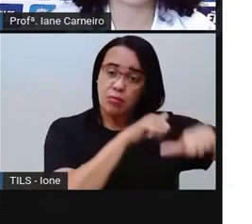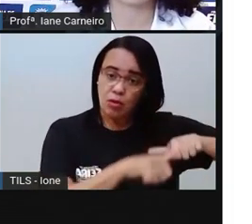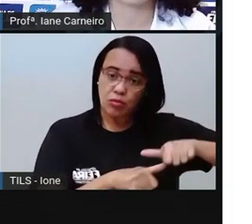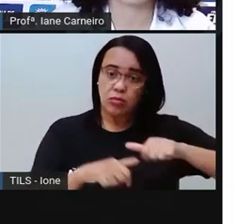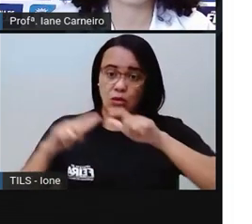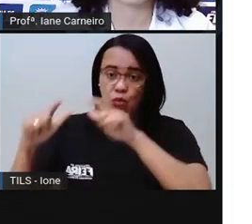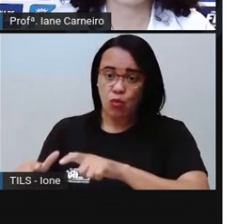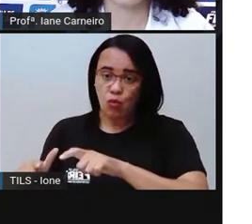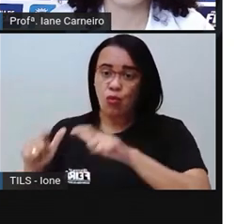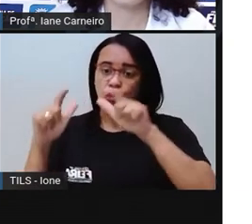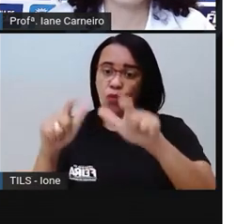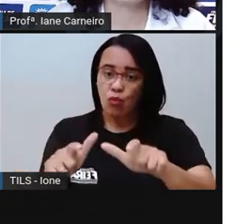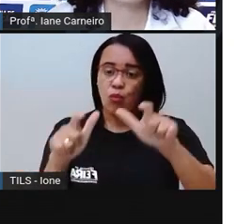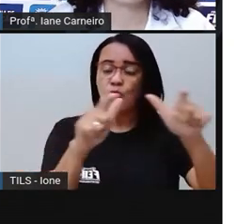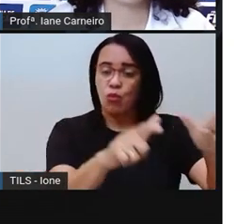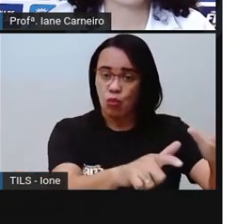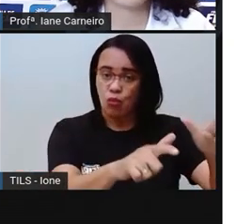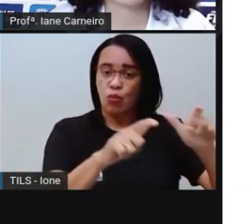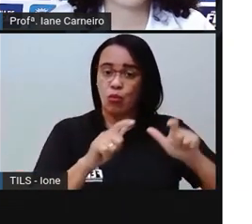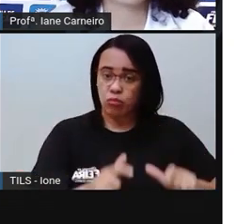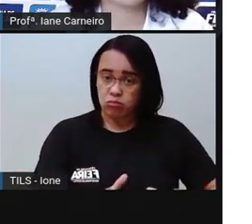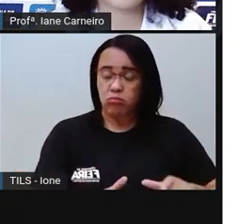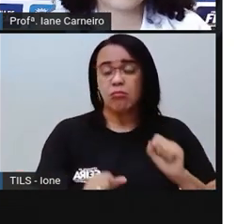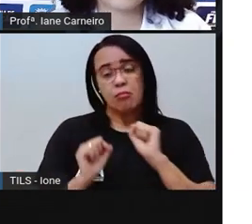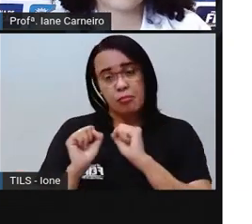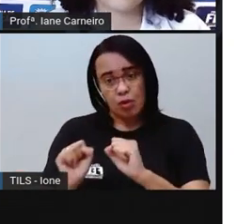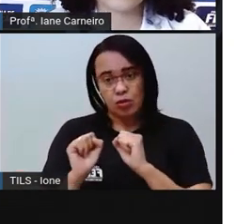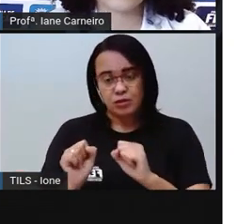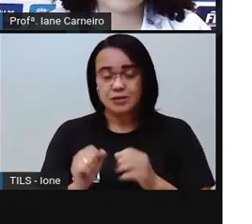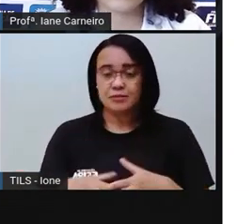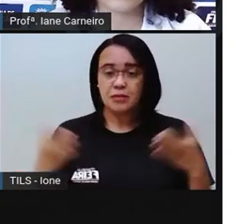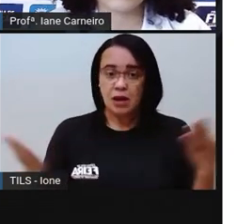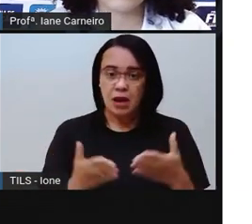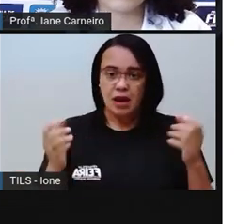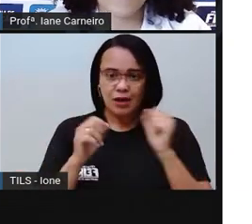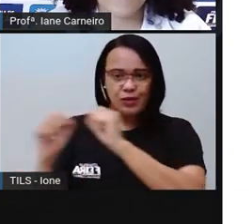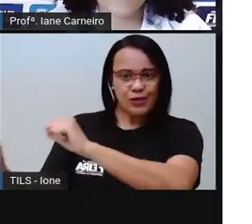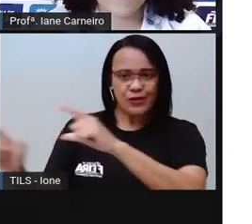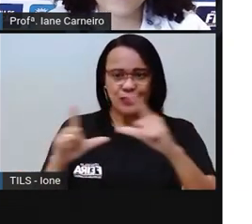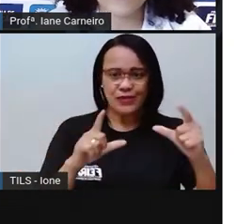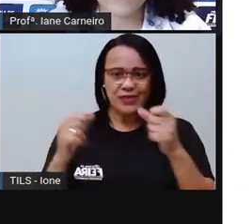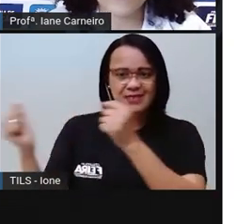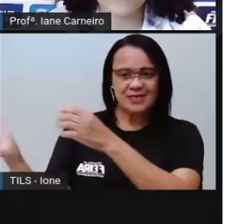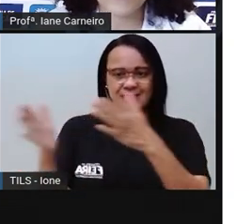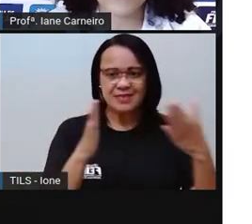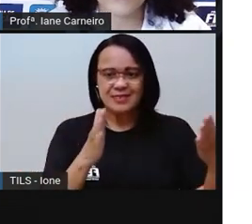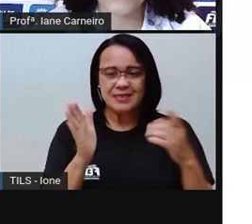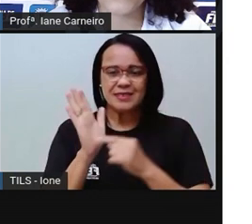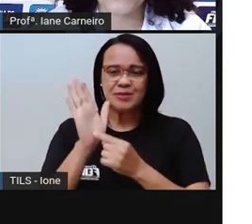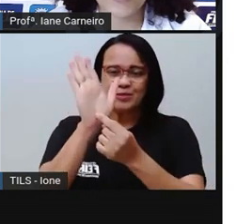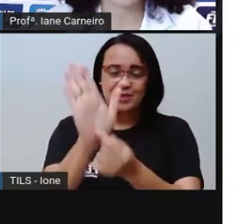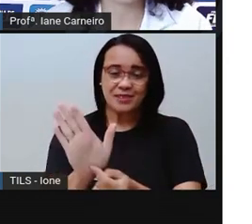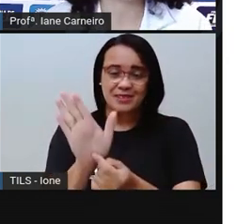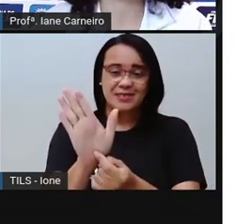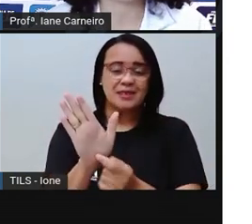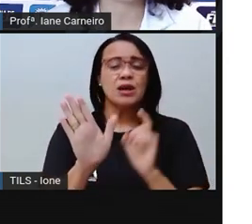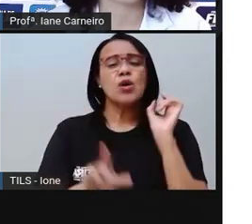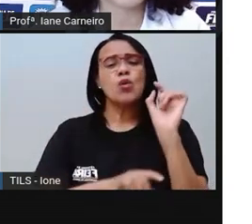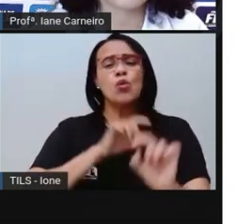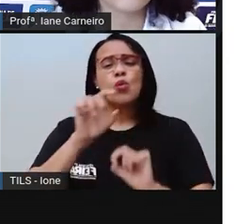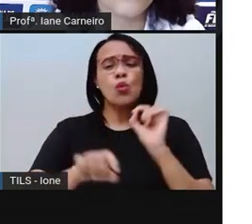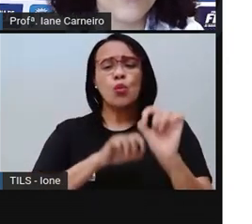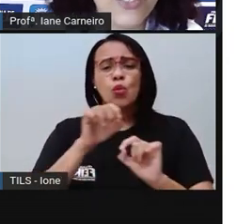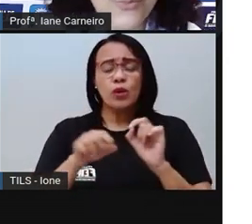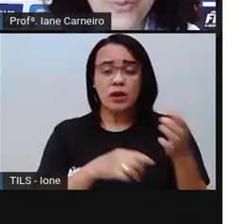região. Então, a Pró vai compartilhar aqui com vocês. Deixa só pausar aqui. Pronto. A Pró vai compartilhar